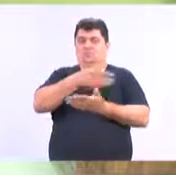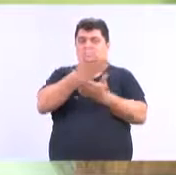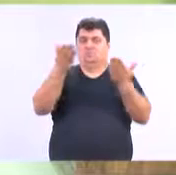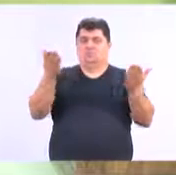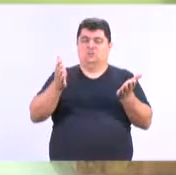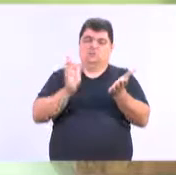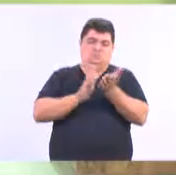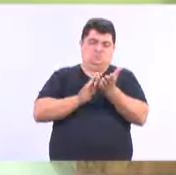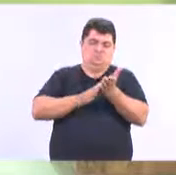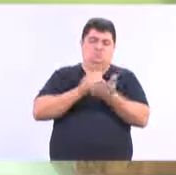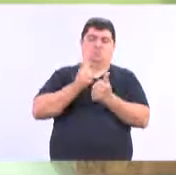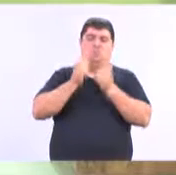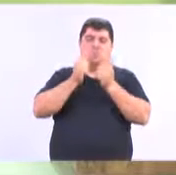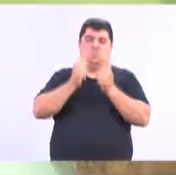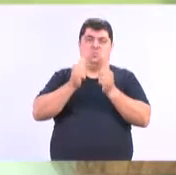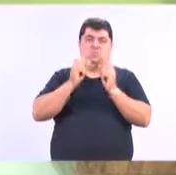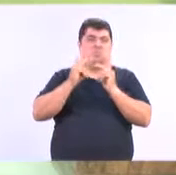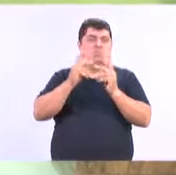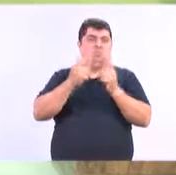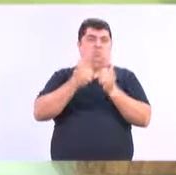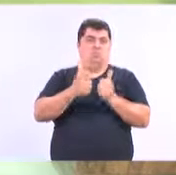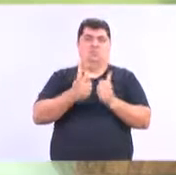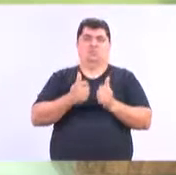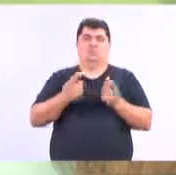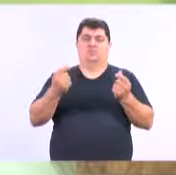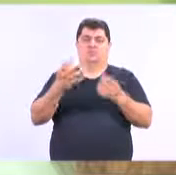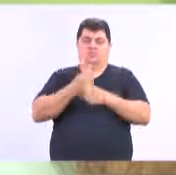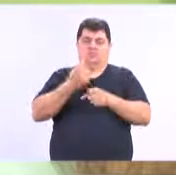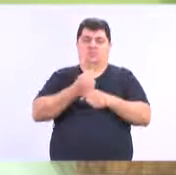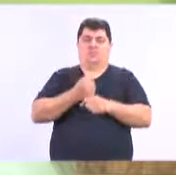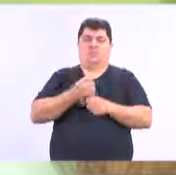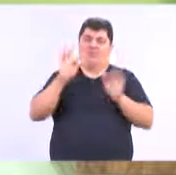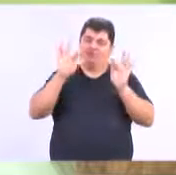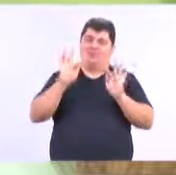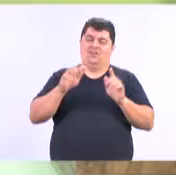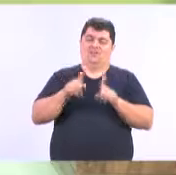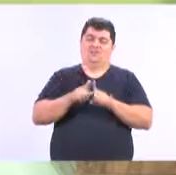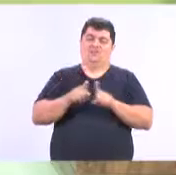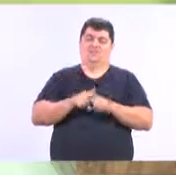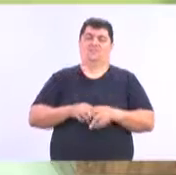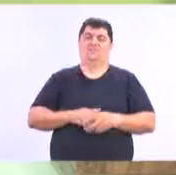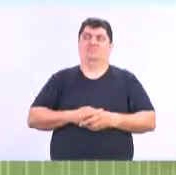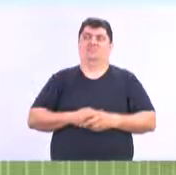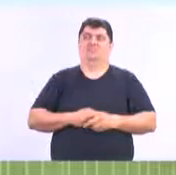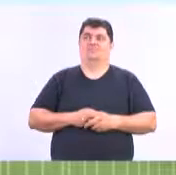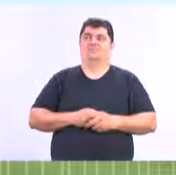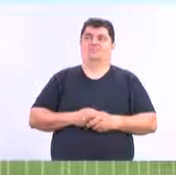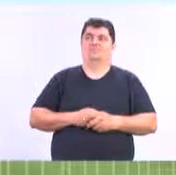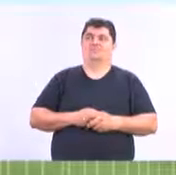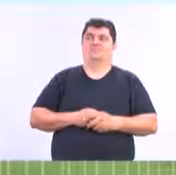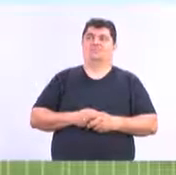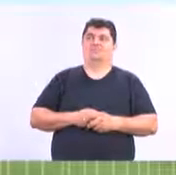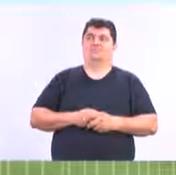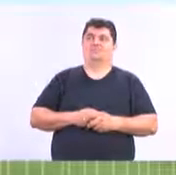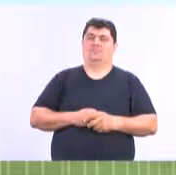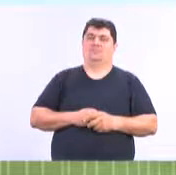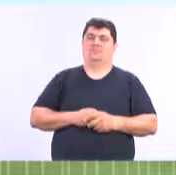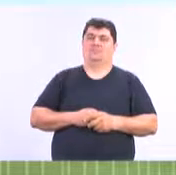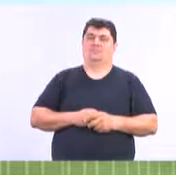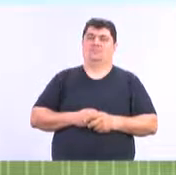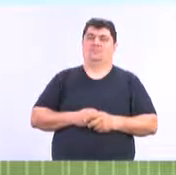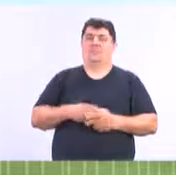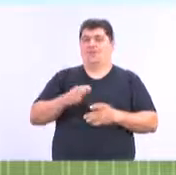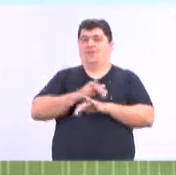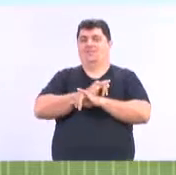estão afiados com relação às demonstrações contábeis. Isso nos deixa muito feliz, professor. Parabéns, professora. Com relação a mandar abraço, mandar